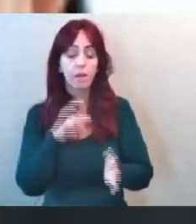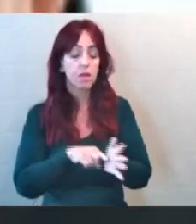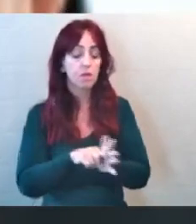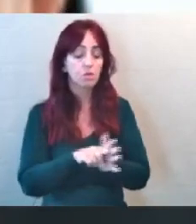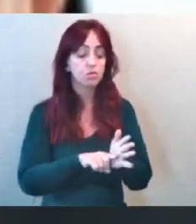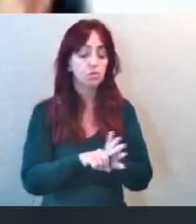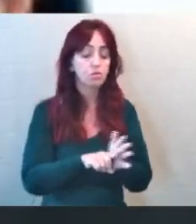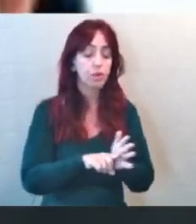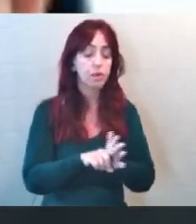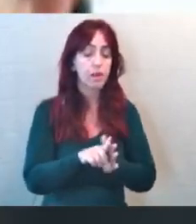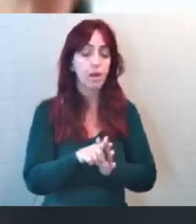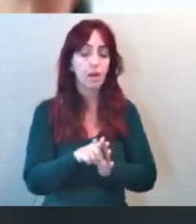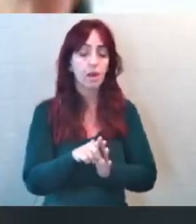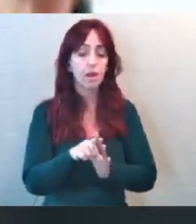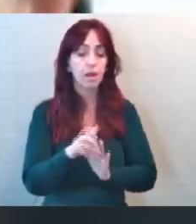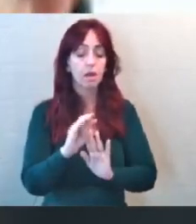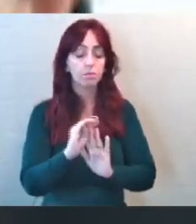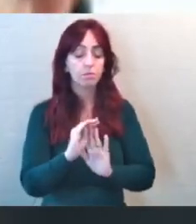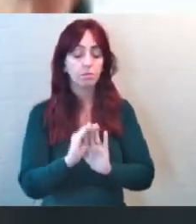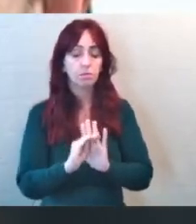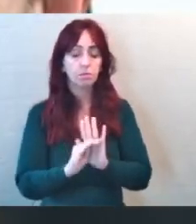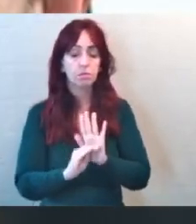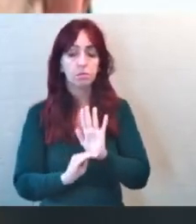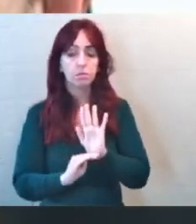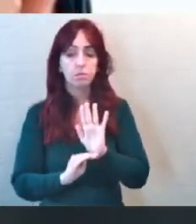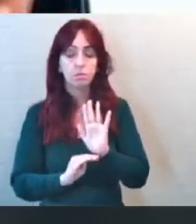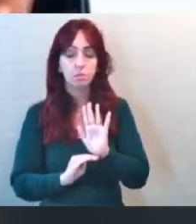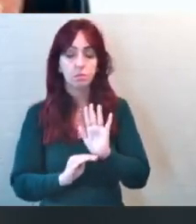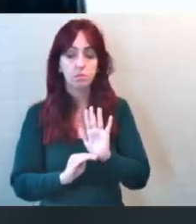estudar a questão da